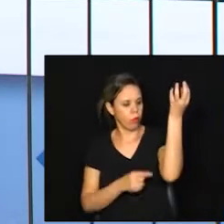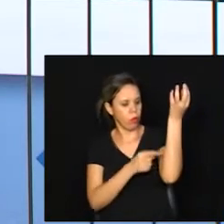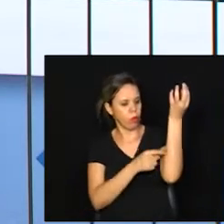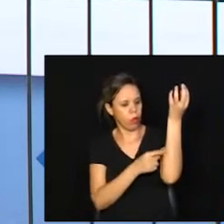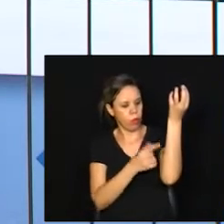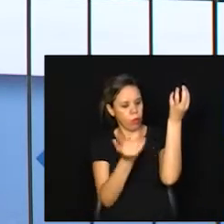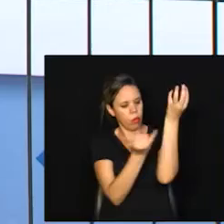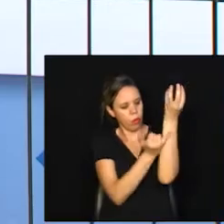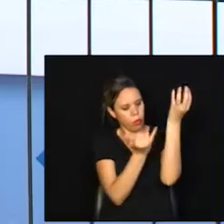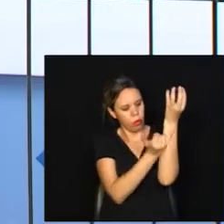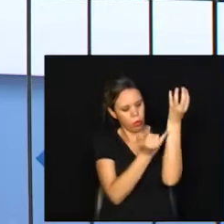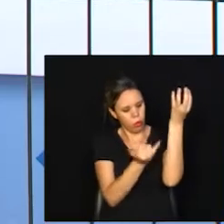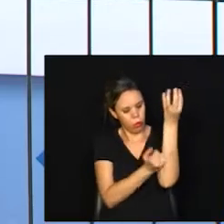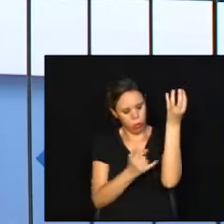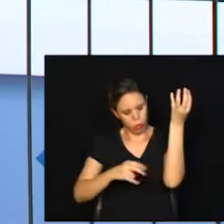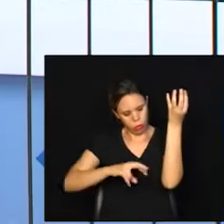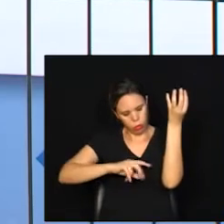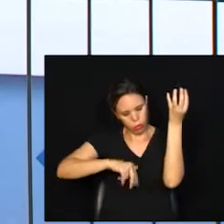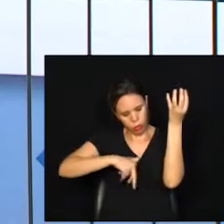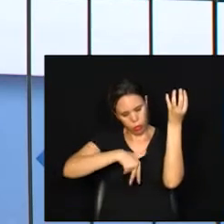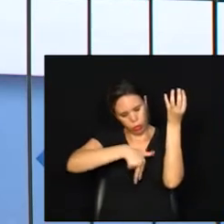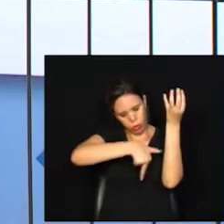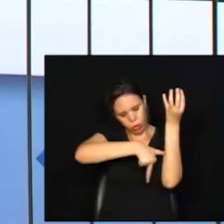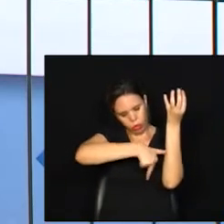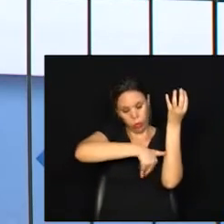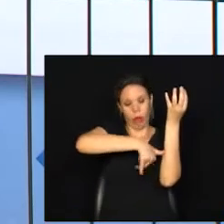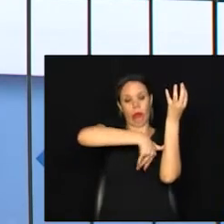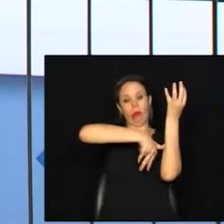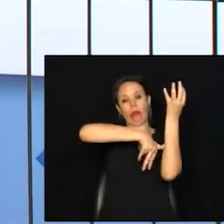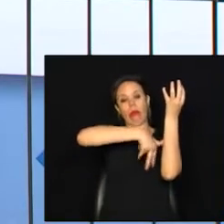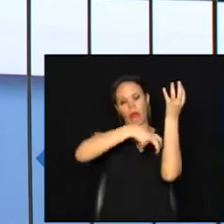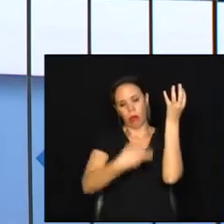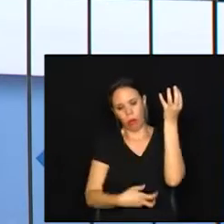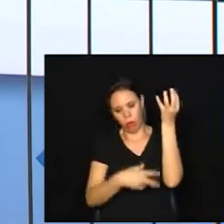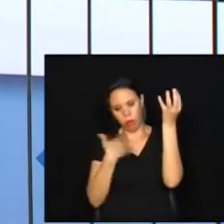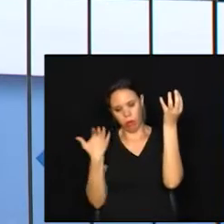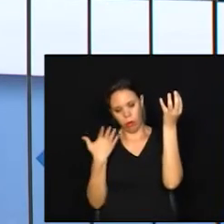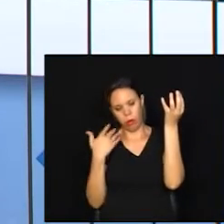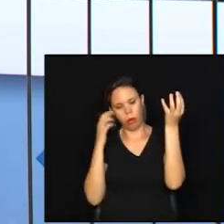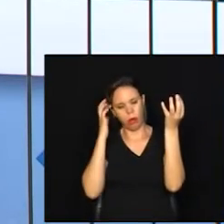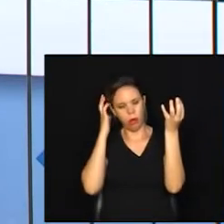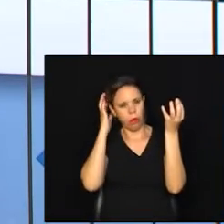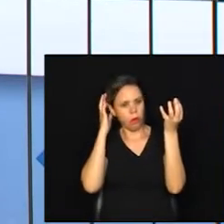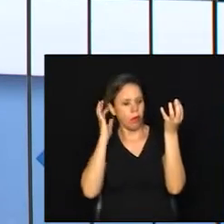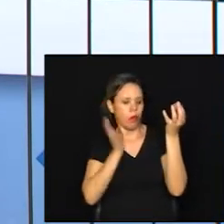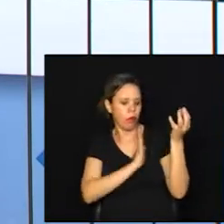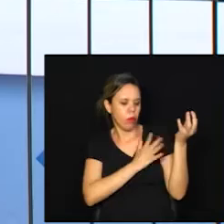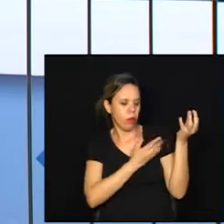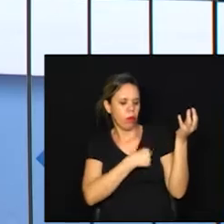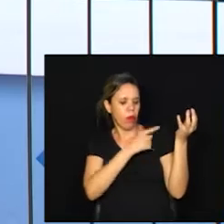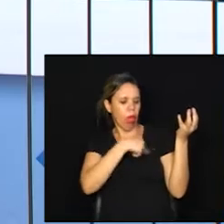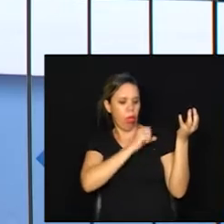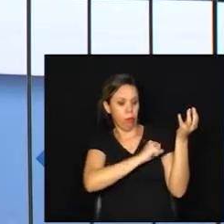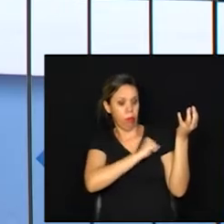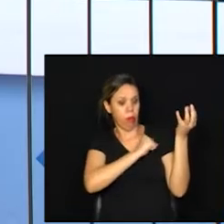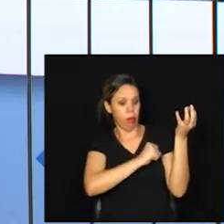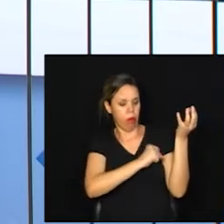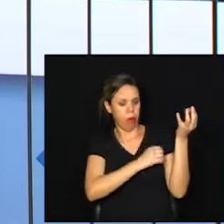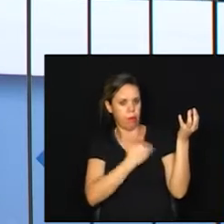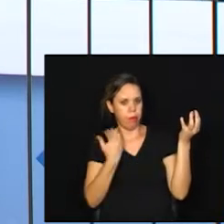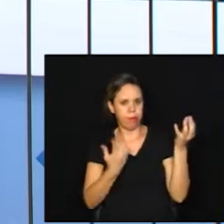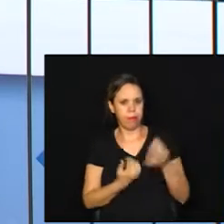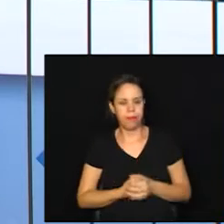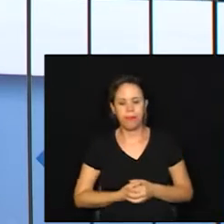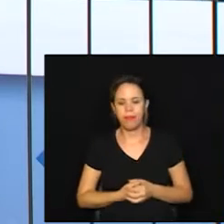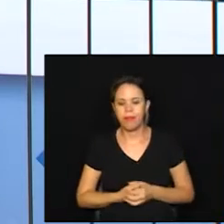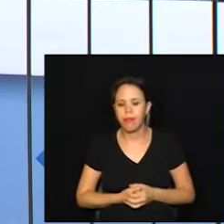iluminação localizado em uma das quadras e foi eletrocutado. Ele teria morrido por uma parada cardíaca após essa descarga elétrica.